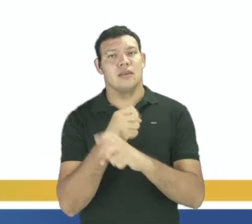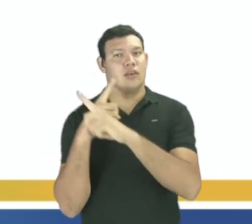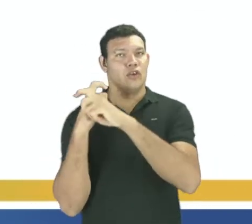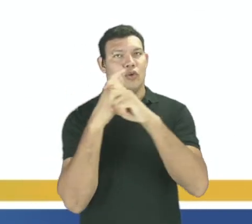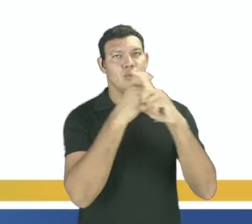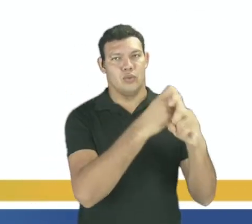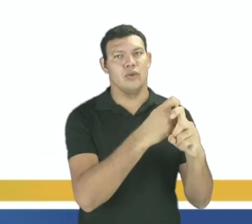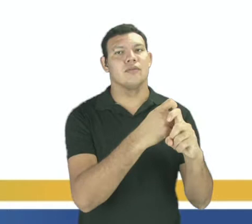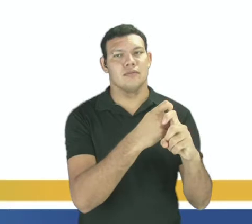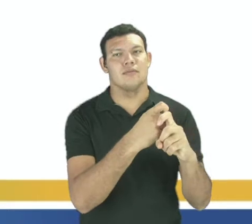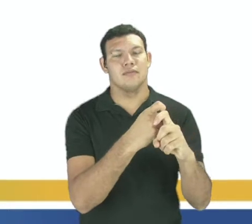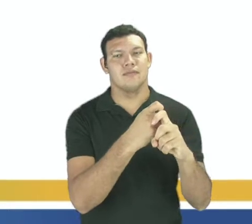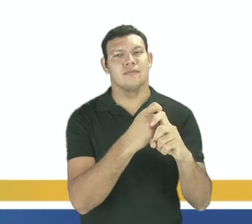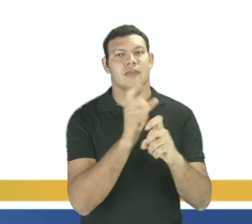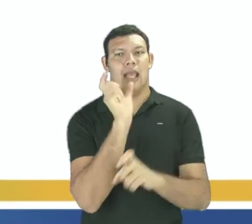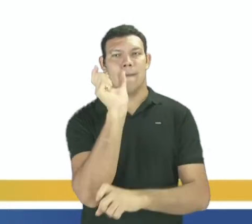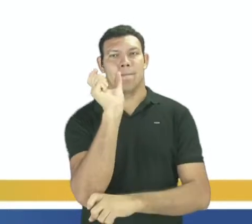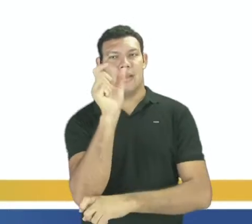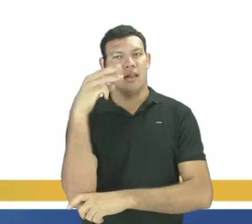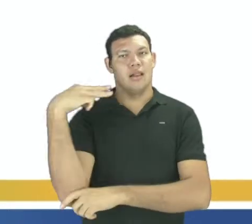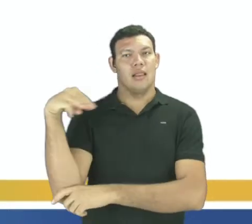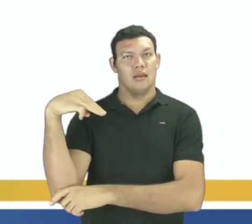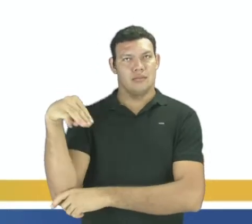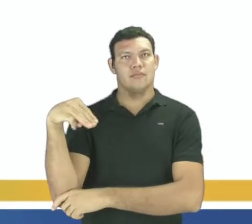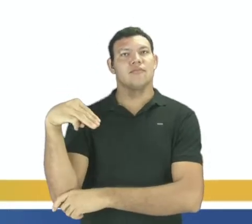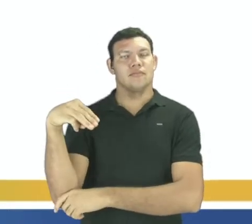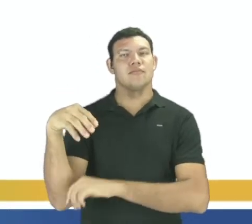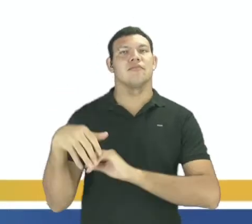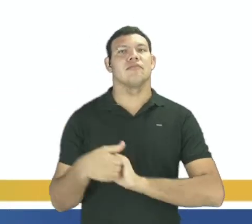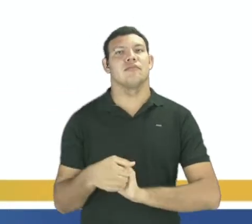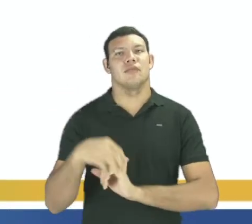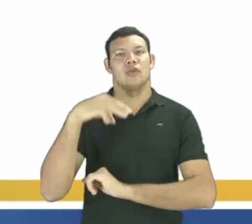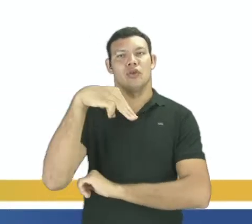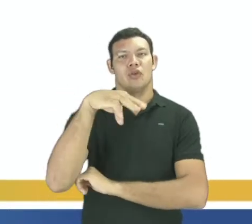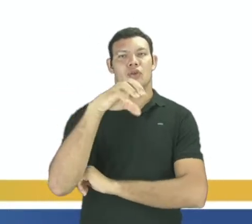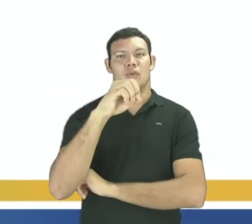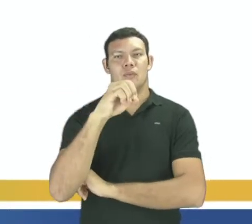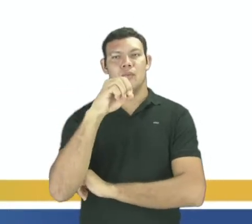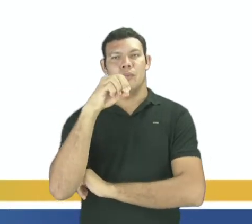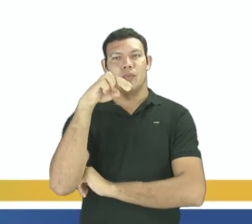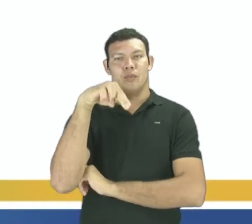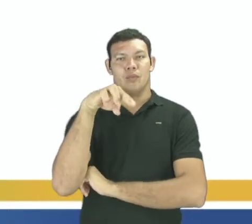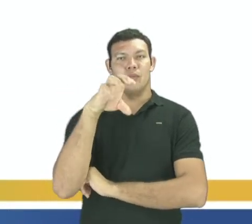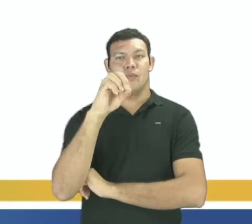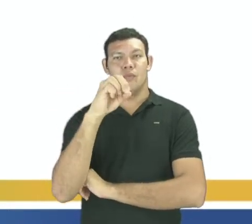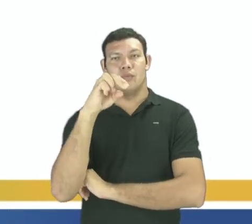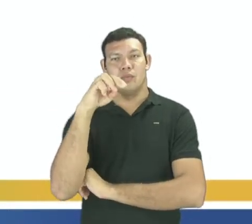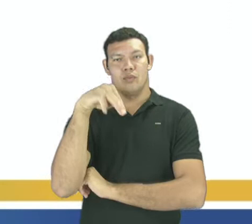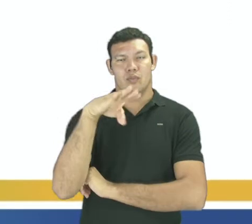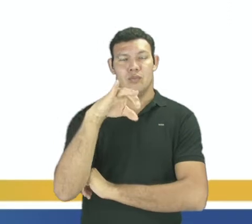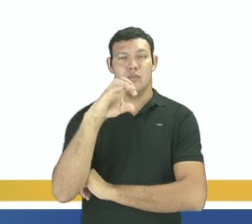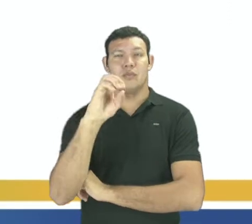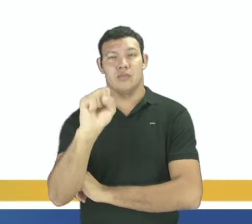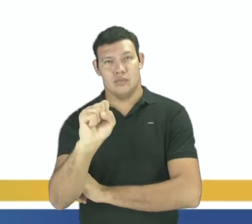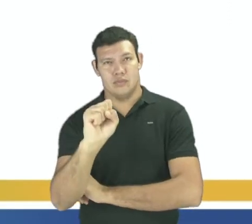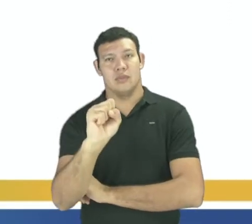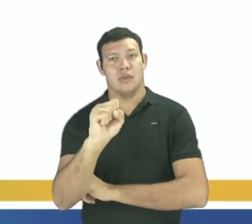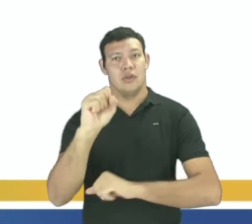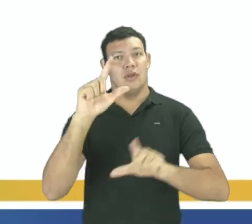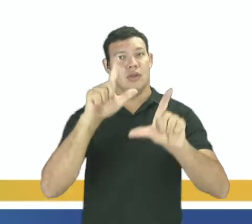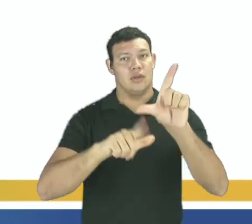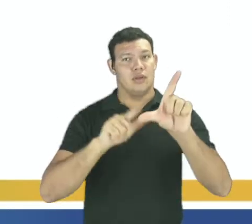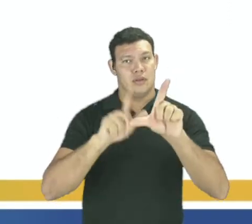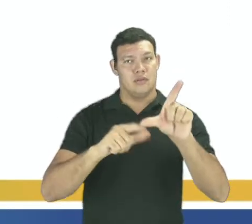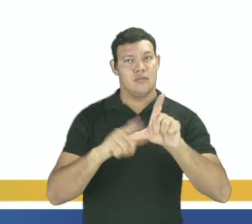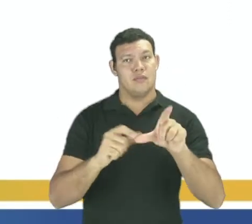algébrica que possui monômios formados por números e letras, como a gente vê comumente nos polinômios.